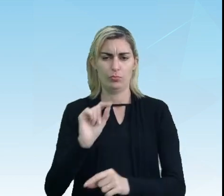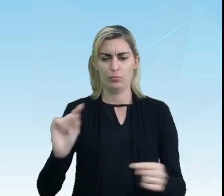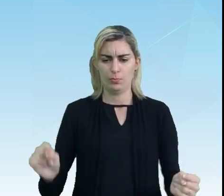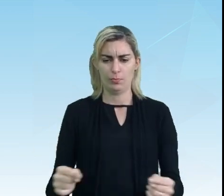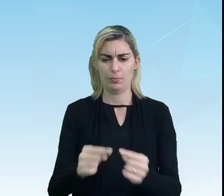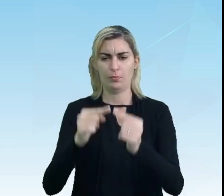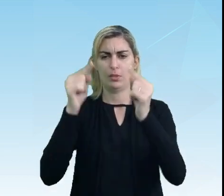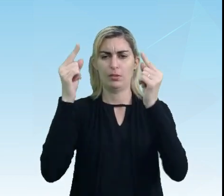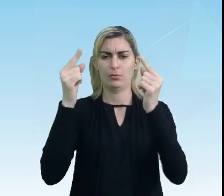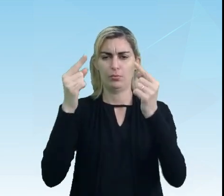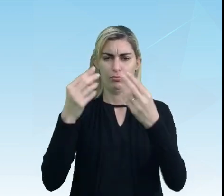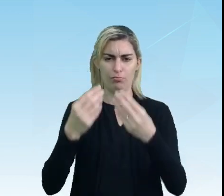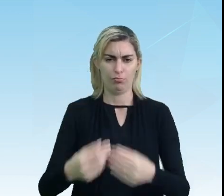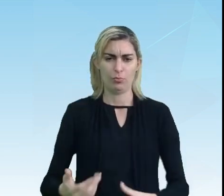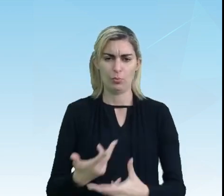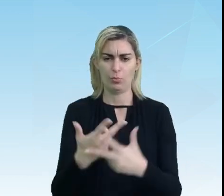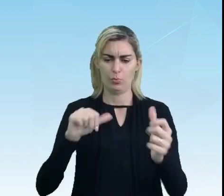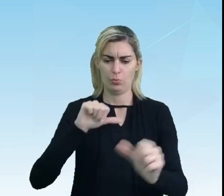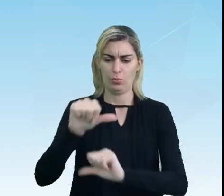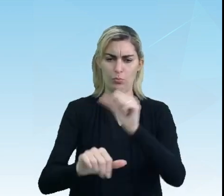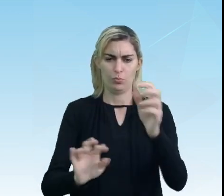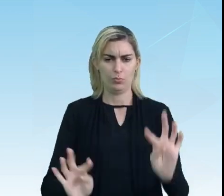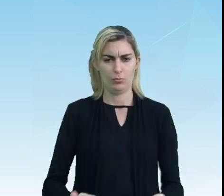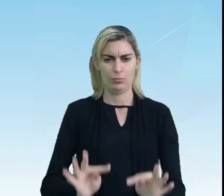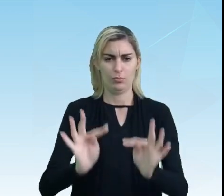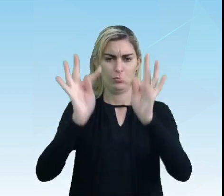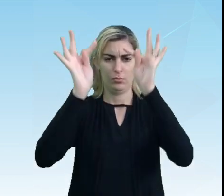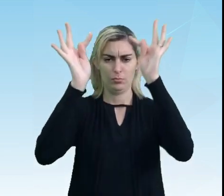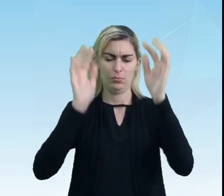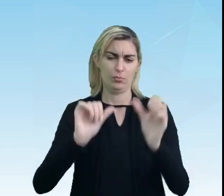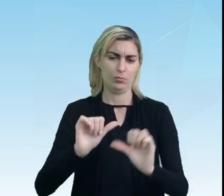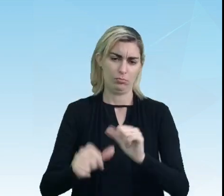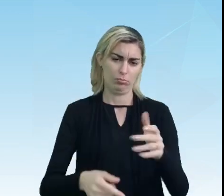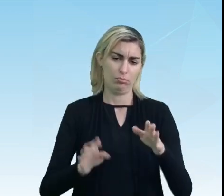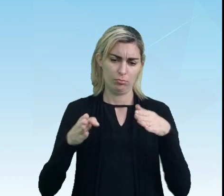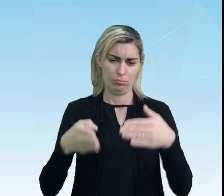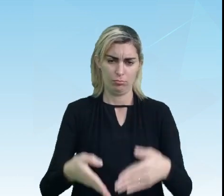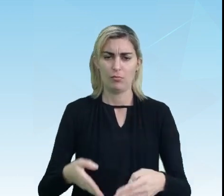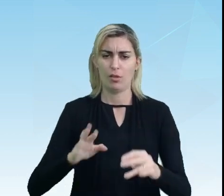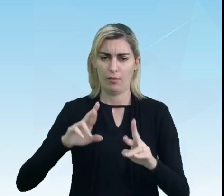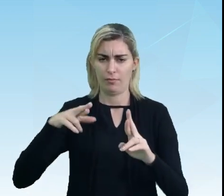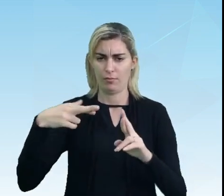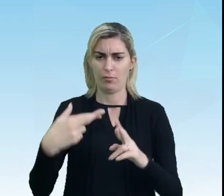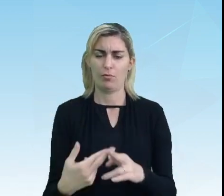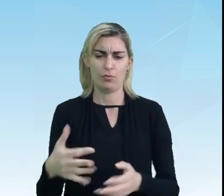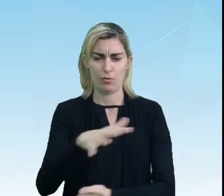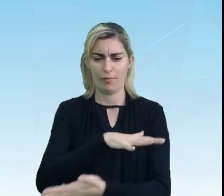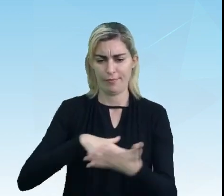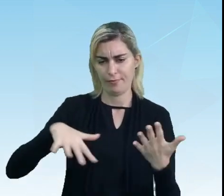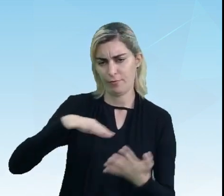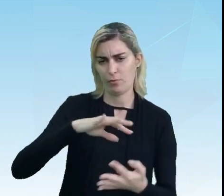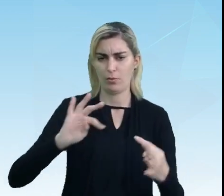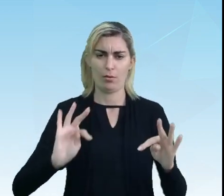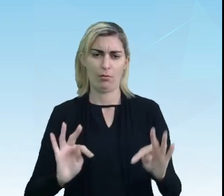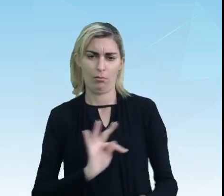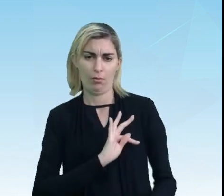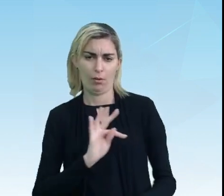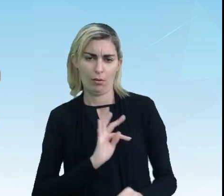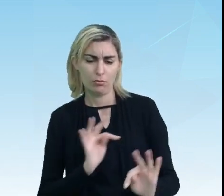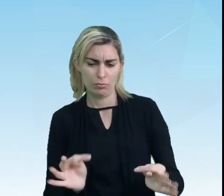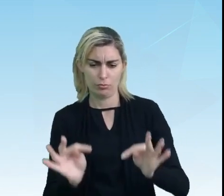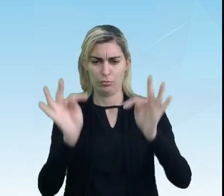impacto gerado pelas transformações técnicas, sobretudo por aquelas que referem à revolução técnico-científica